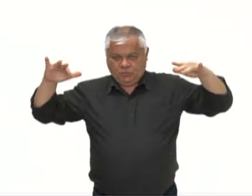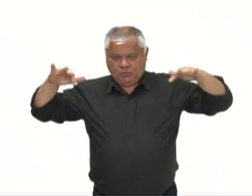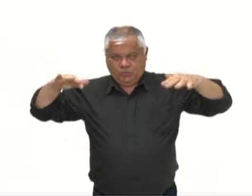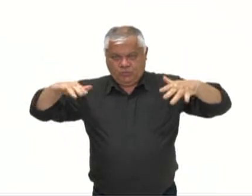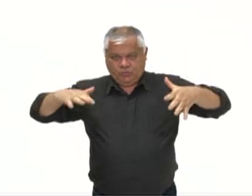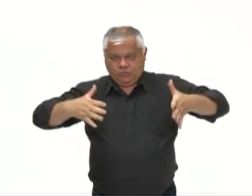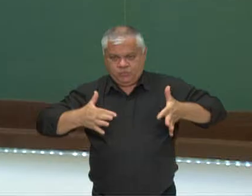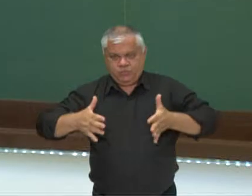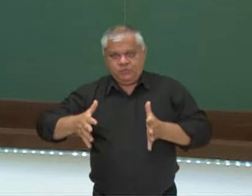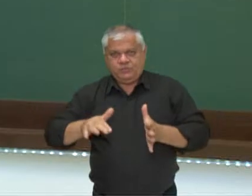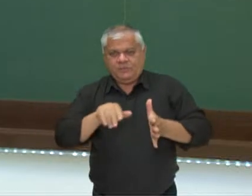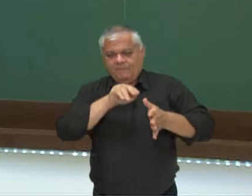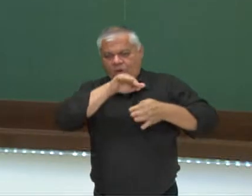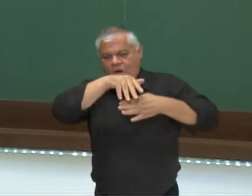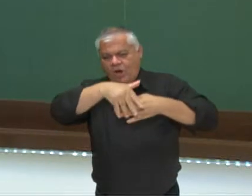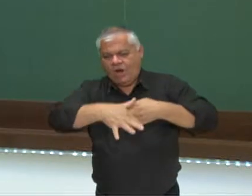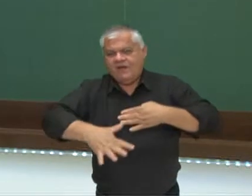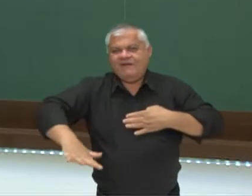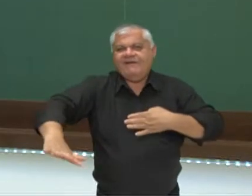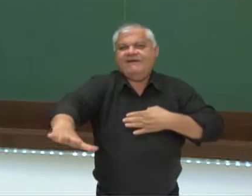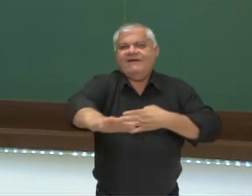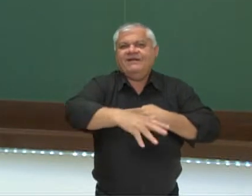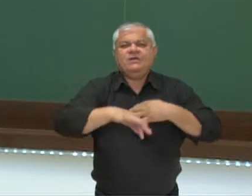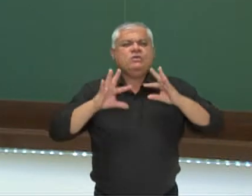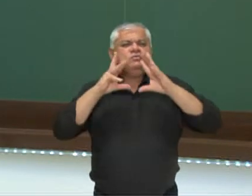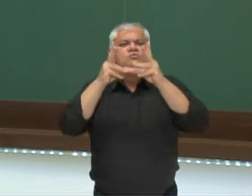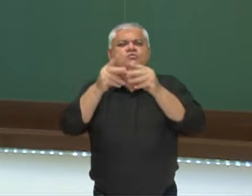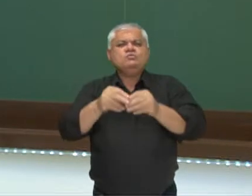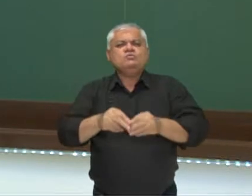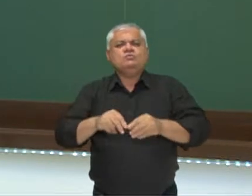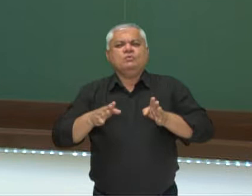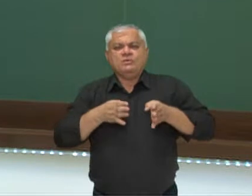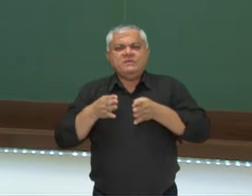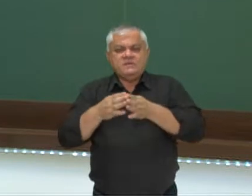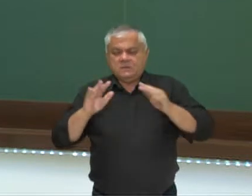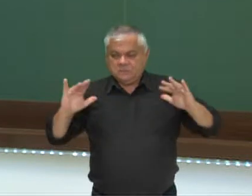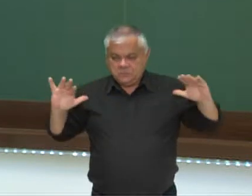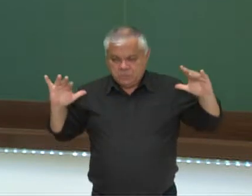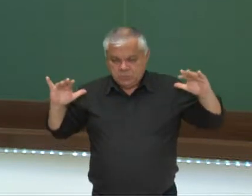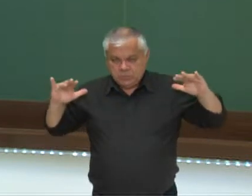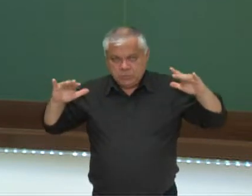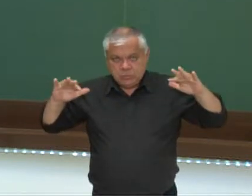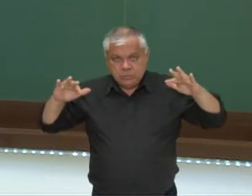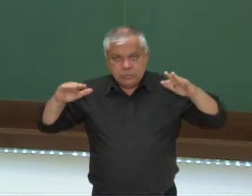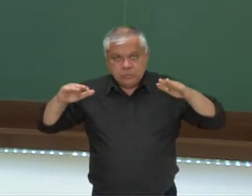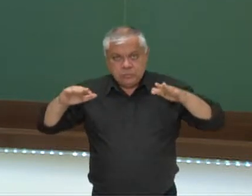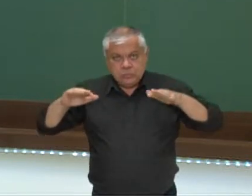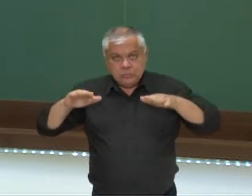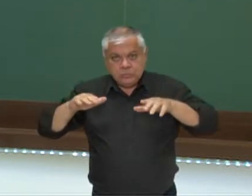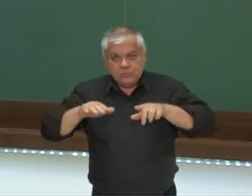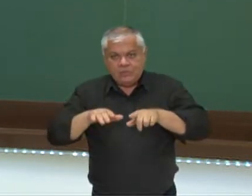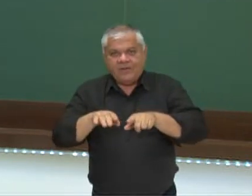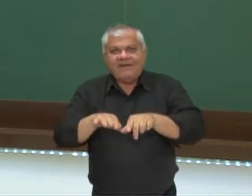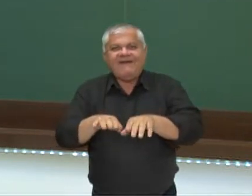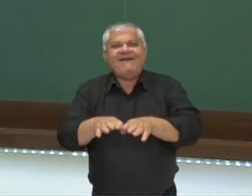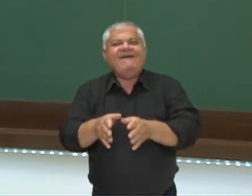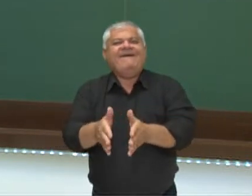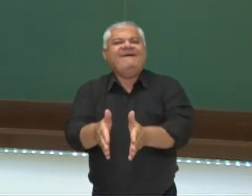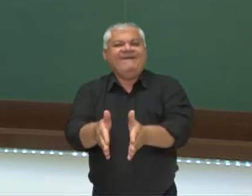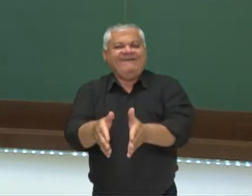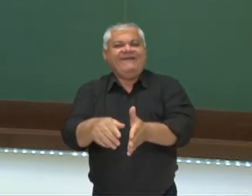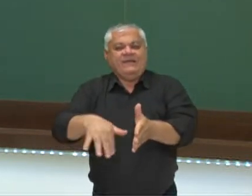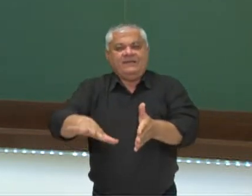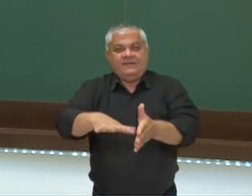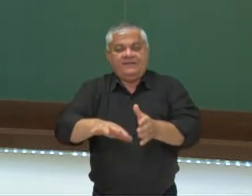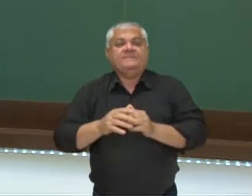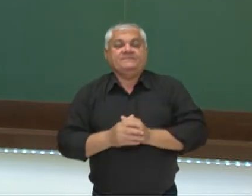seus afluentes, ou seja, todos os rios que vão alimentar esse rio principal, da onde nós vamos ter desde a nascente, o local onde